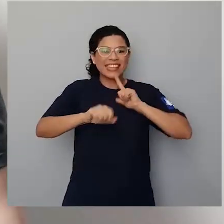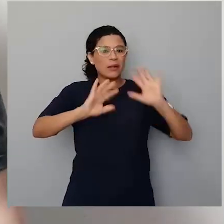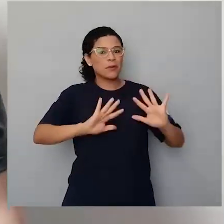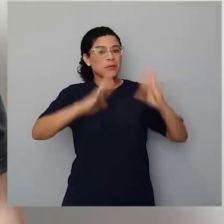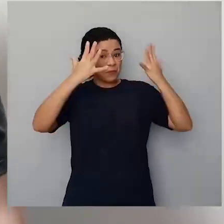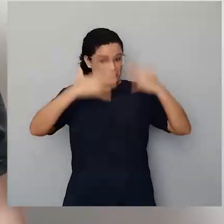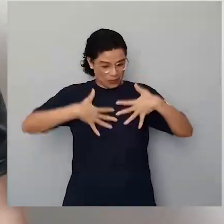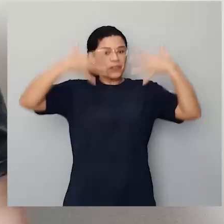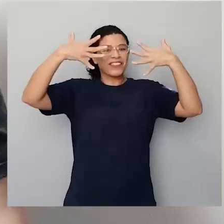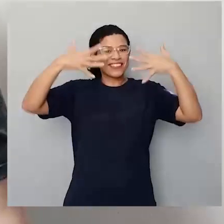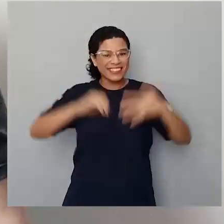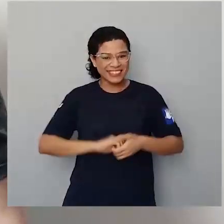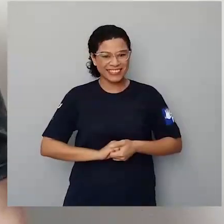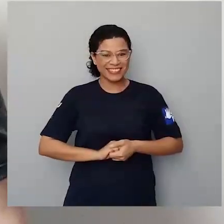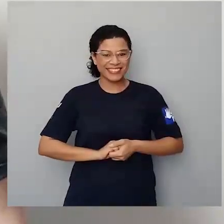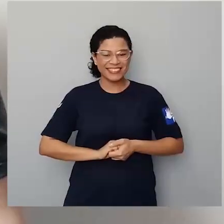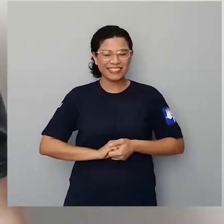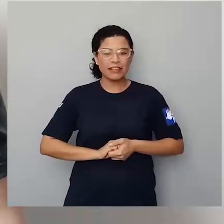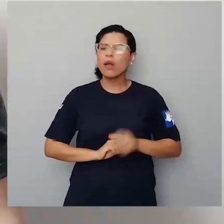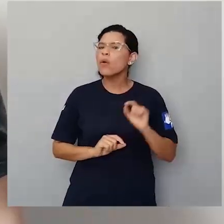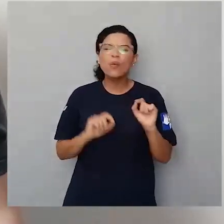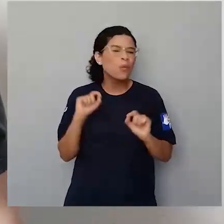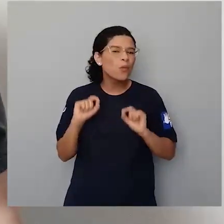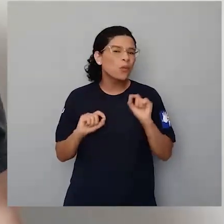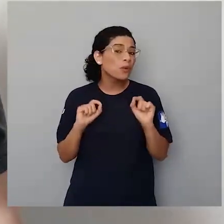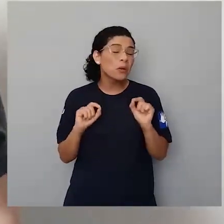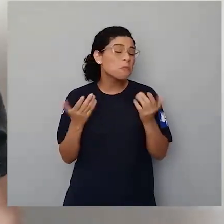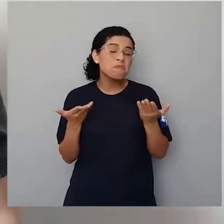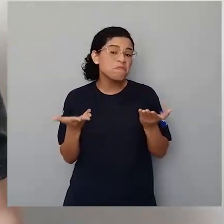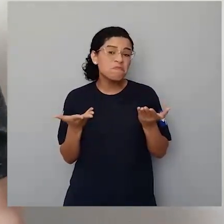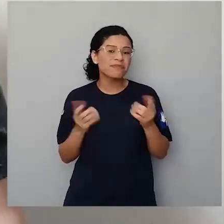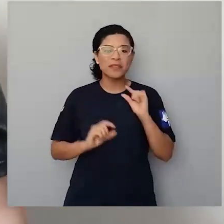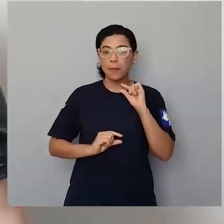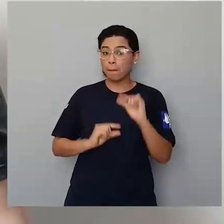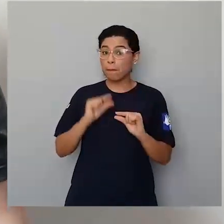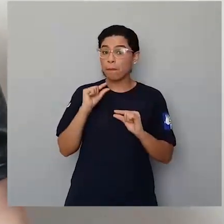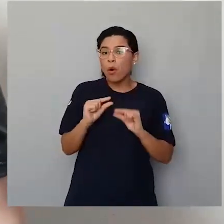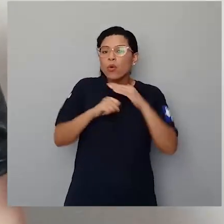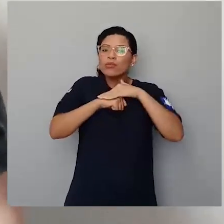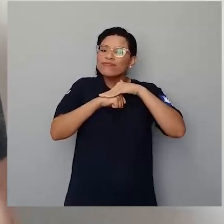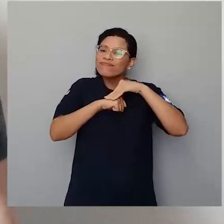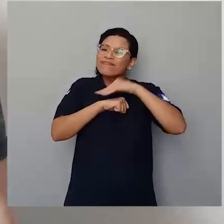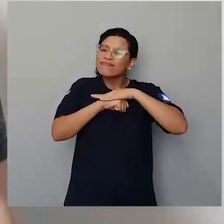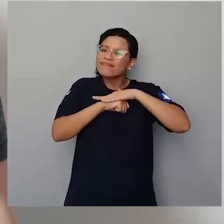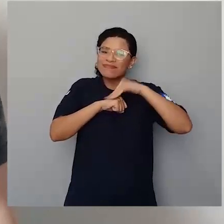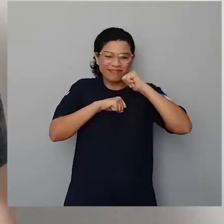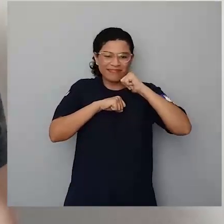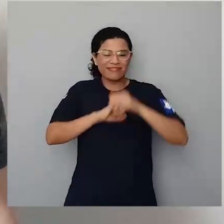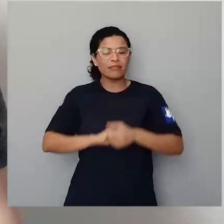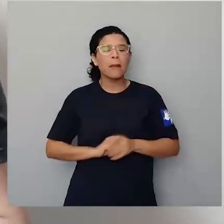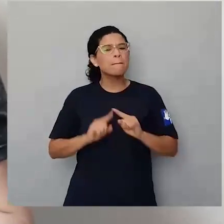momento, teria uma coisa para ela. Que coisa? Um pedacinho de